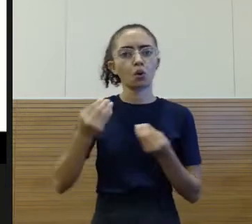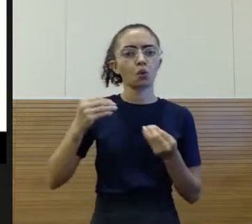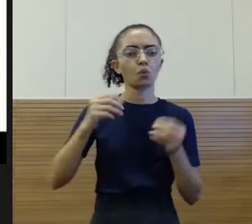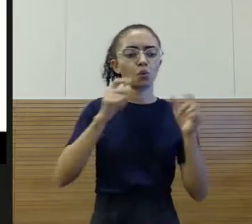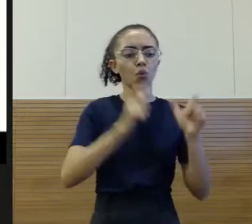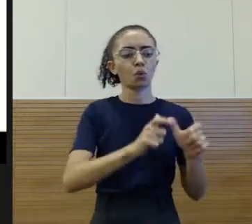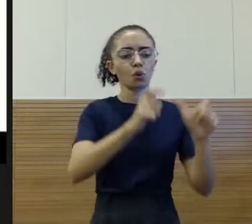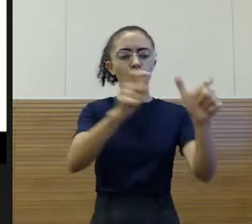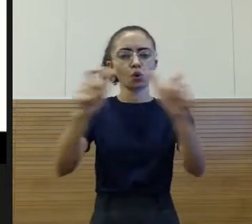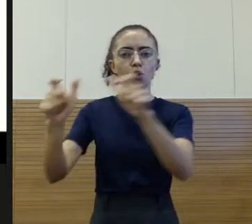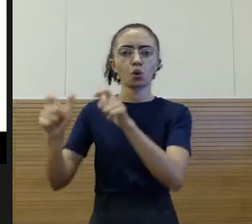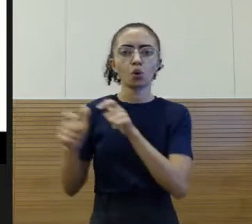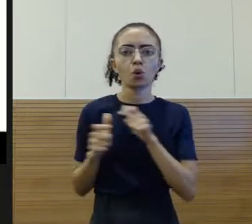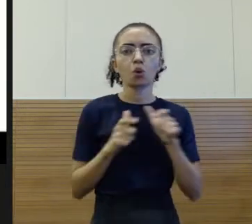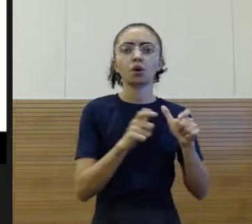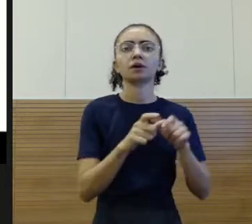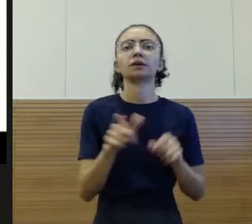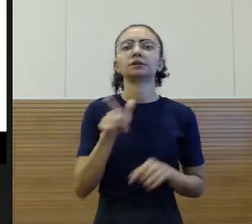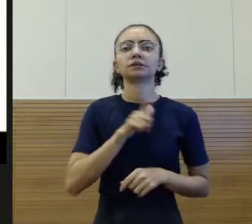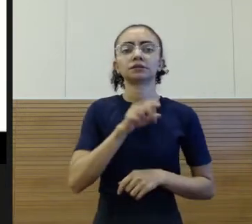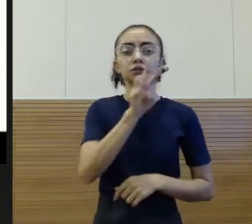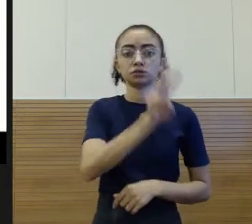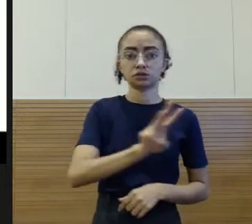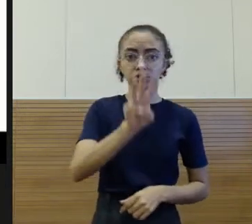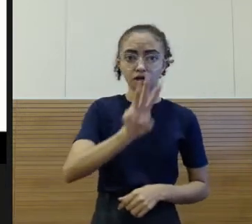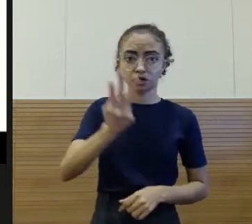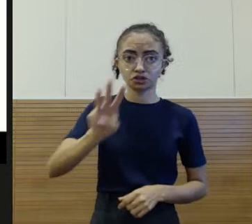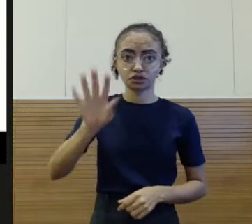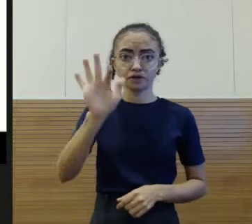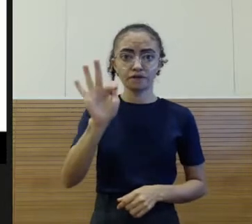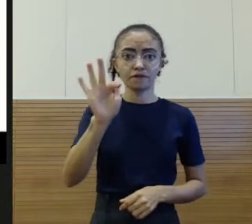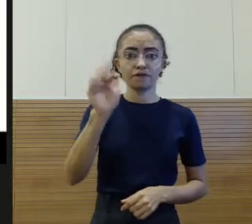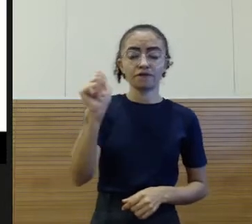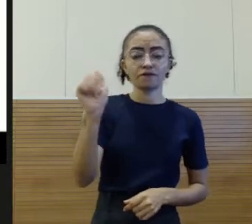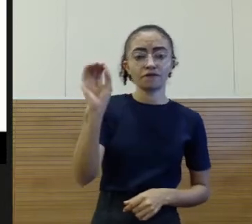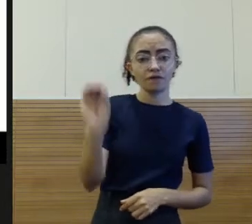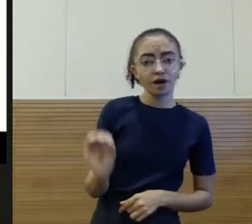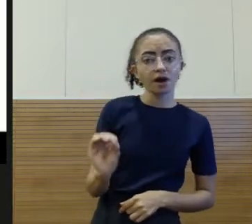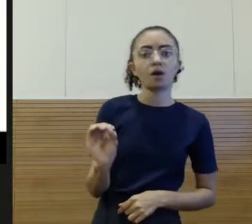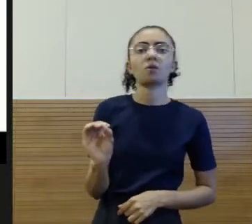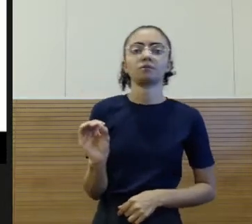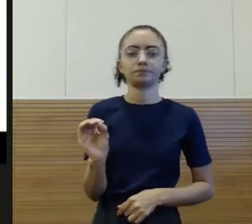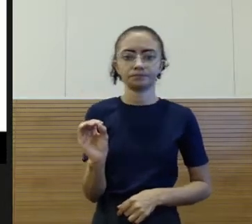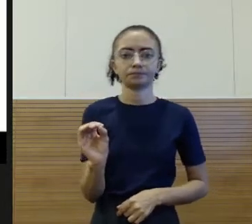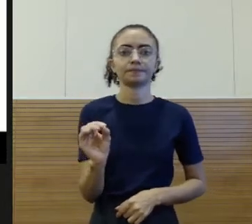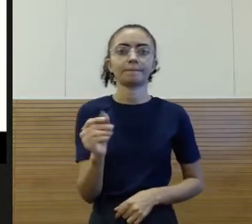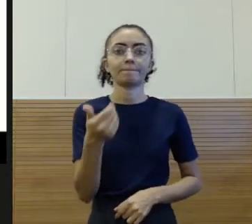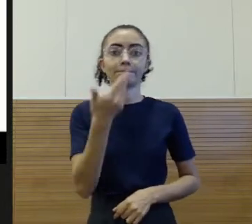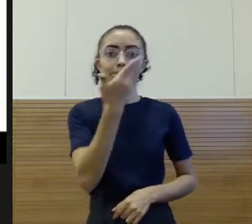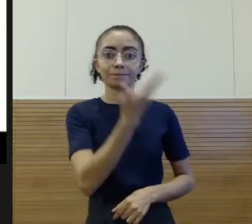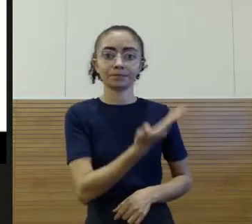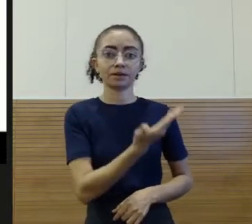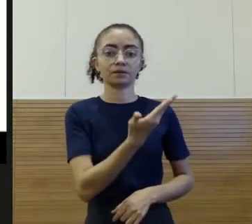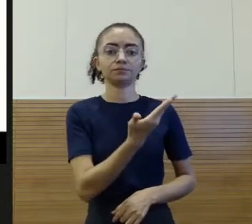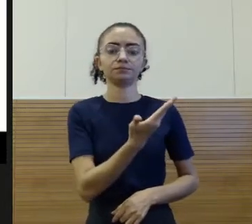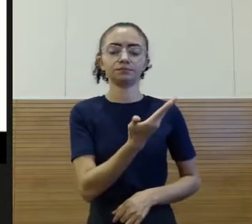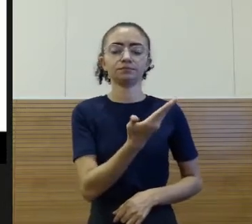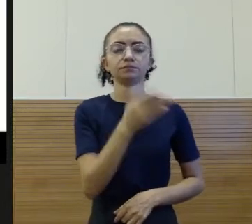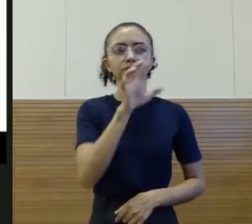que temos um website de guias alimentares na FAO, então agradecemos porque essa região seria